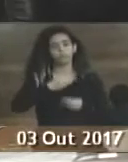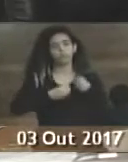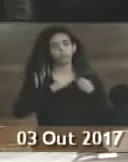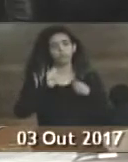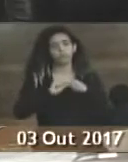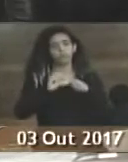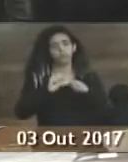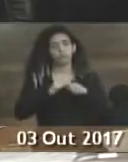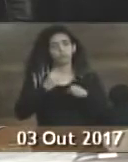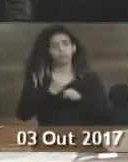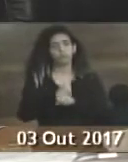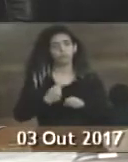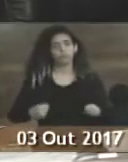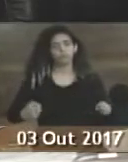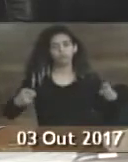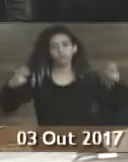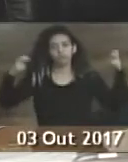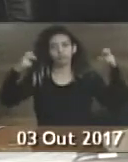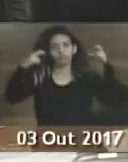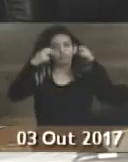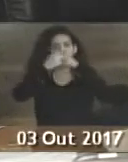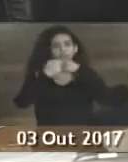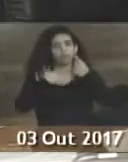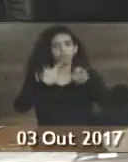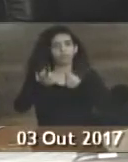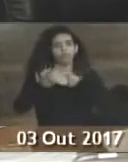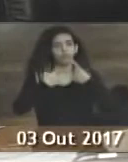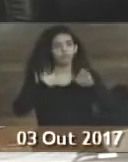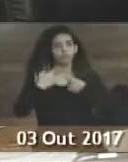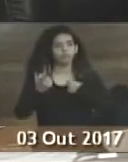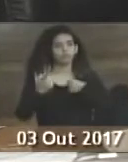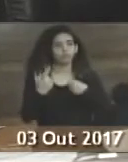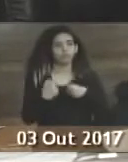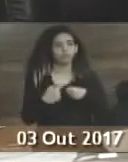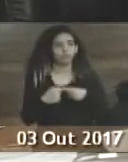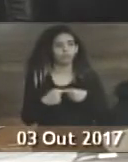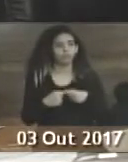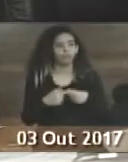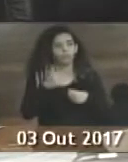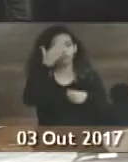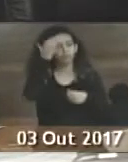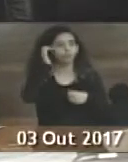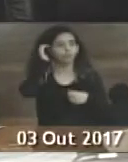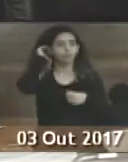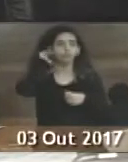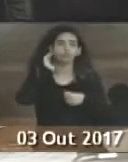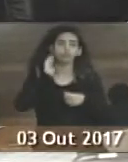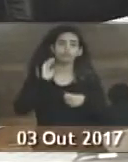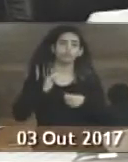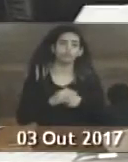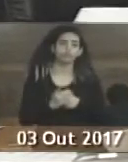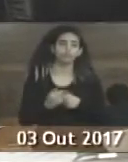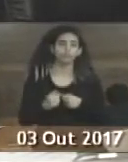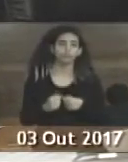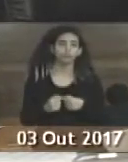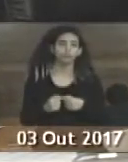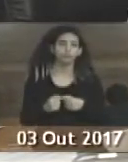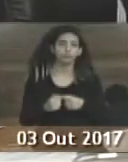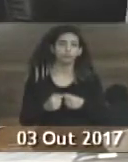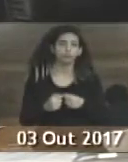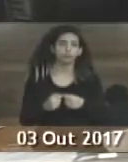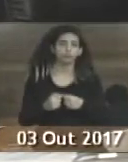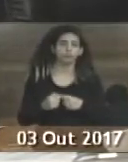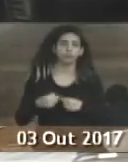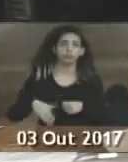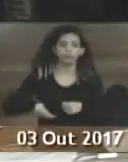para a construção de uma passarela na rodovia Procurador Otto Fernandes Duarte, BR-101, quilômetro 484, nas proximidades do ponto de ônibus, no bairro